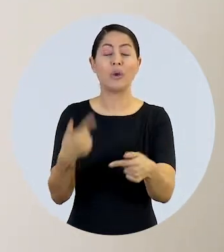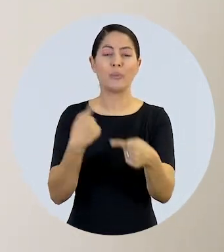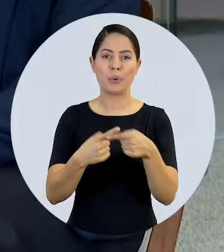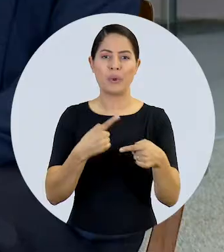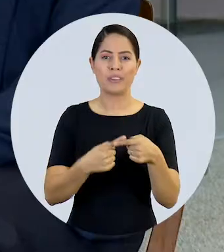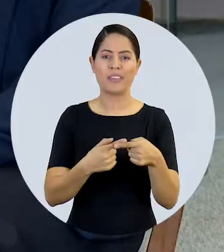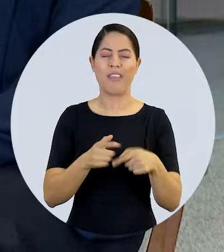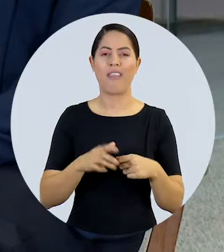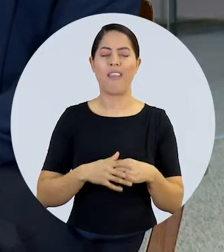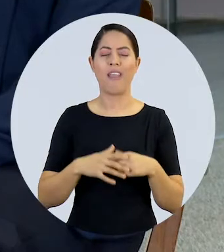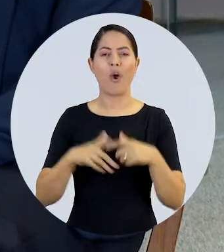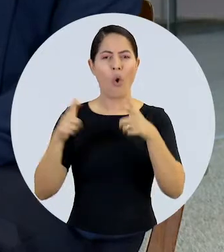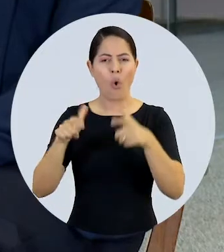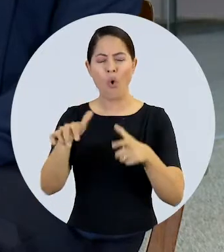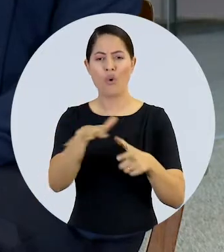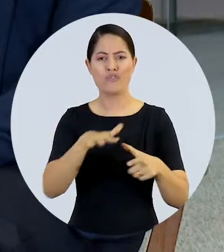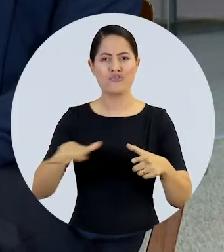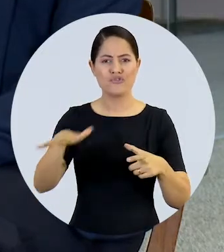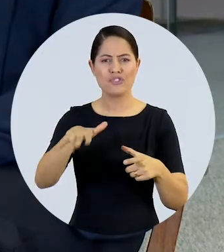campeia a fome,